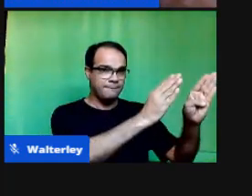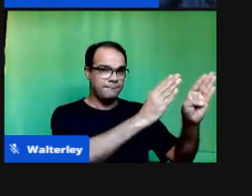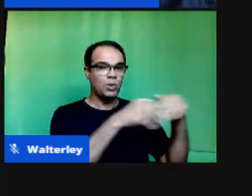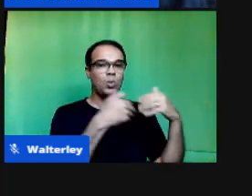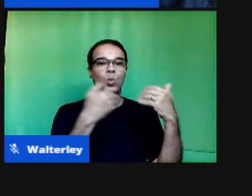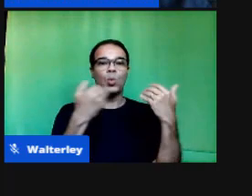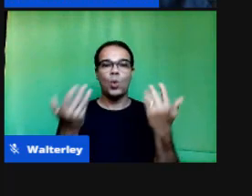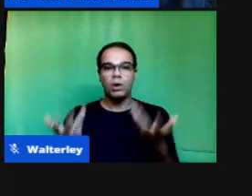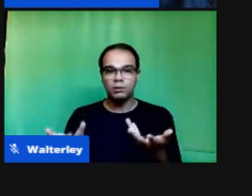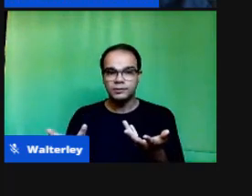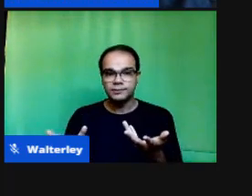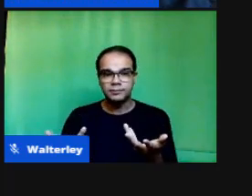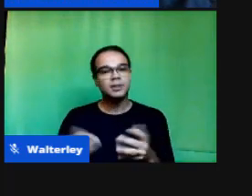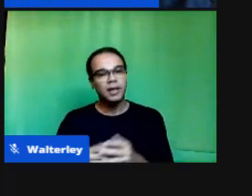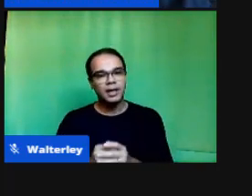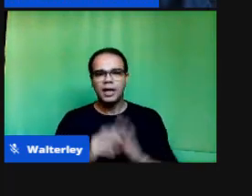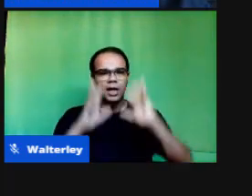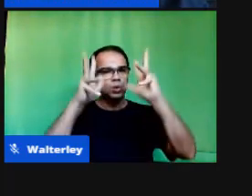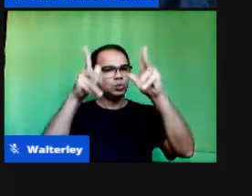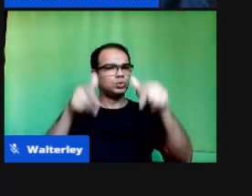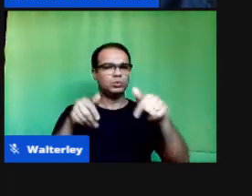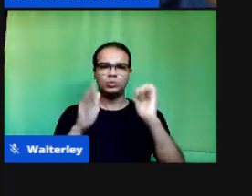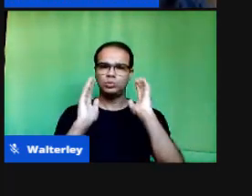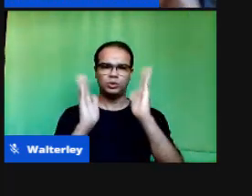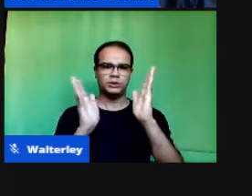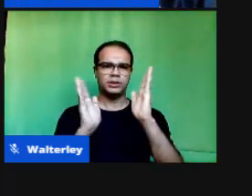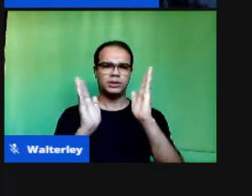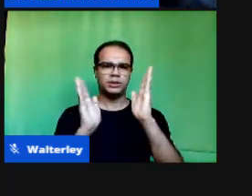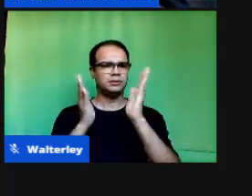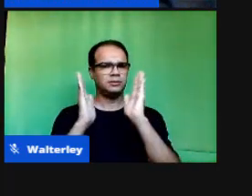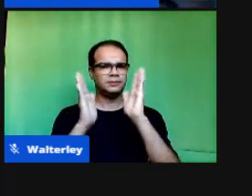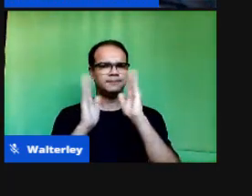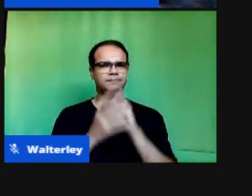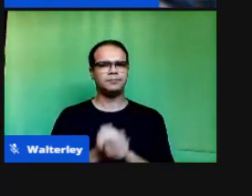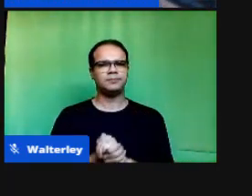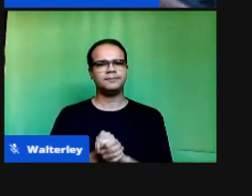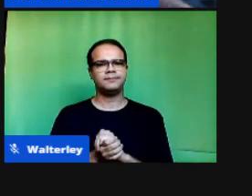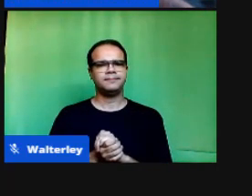mundo já passou por essa situação. Mais um.